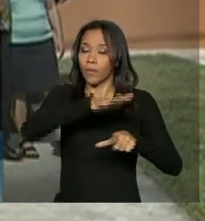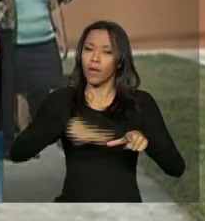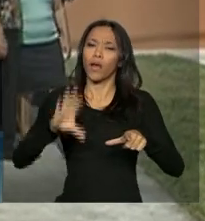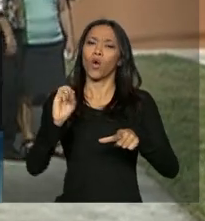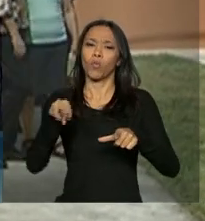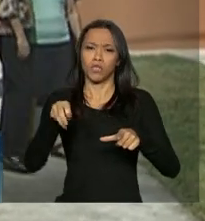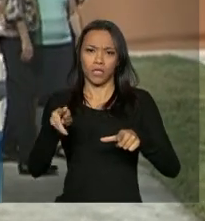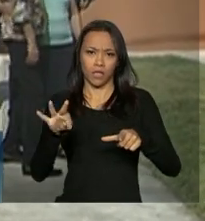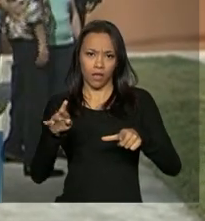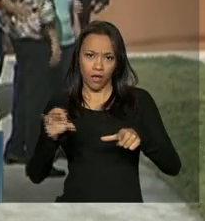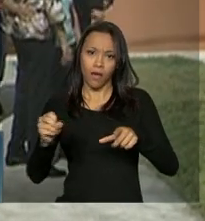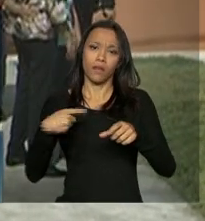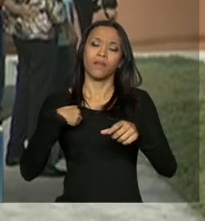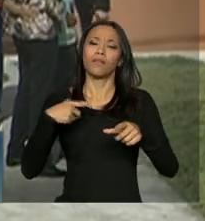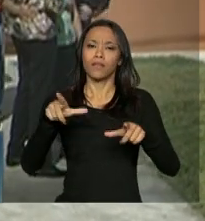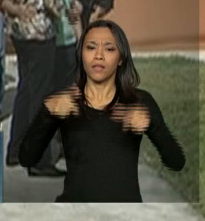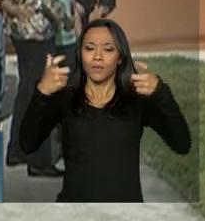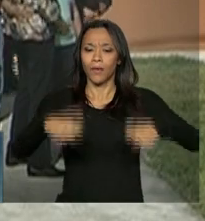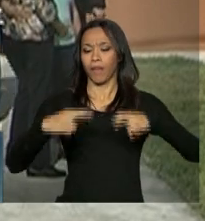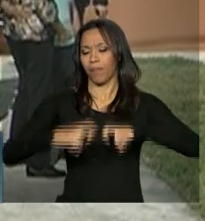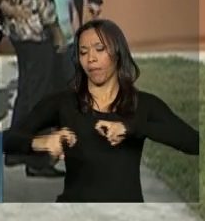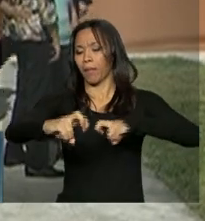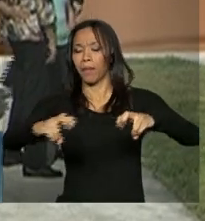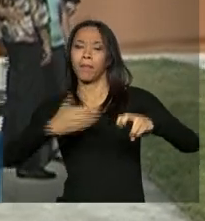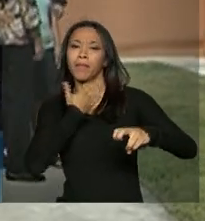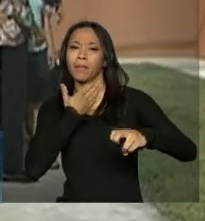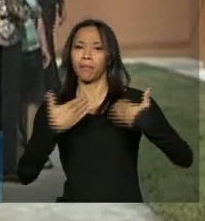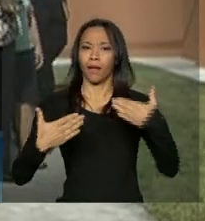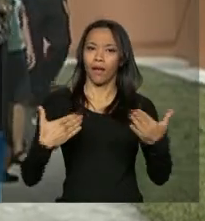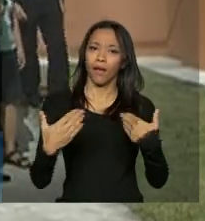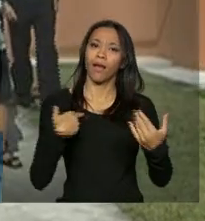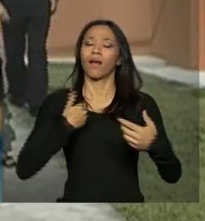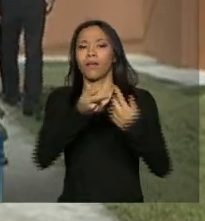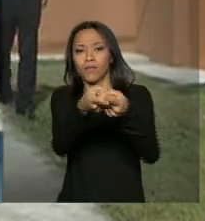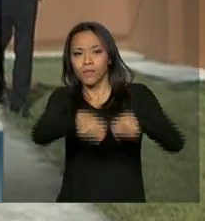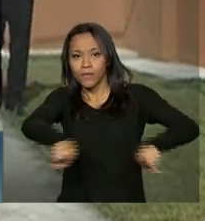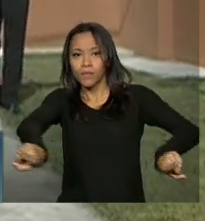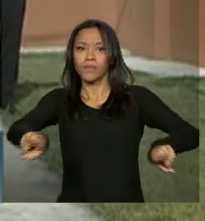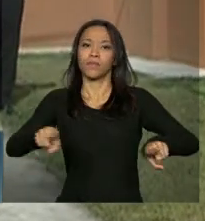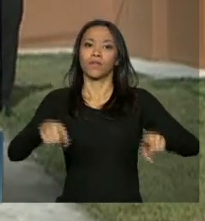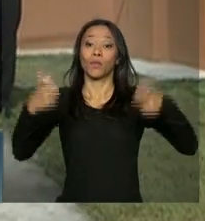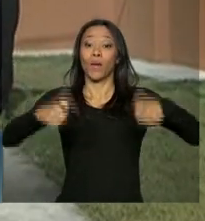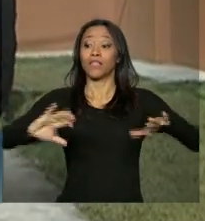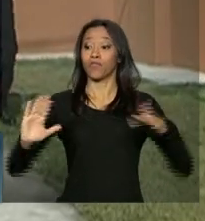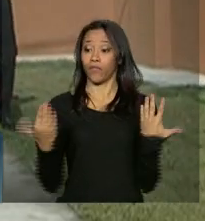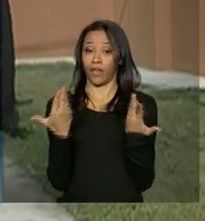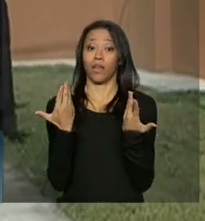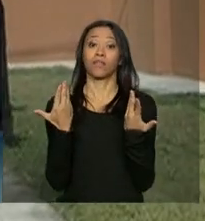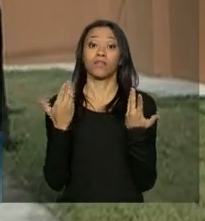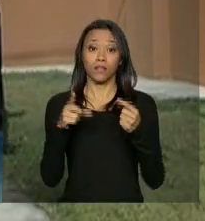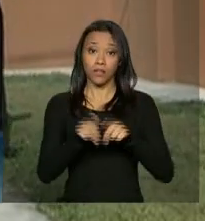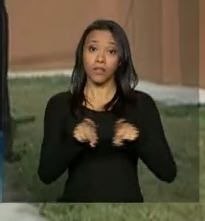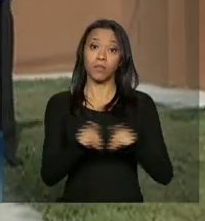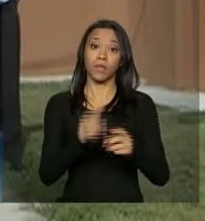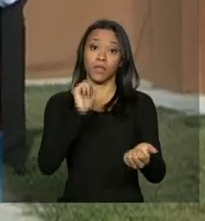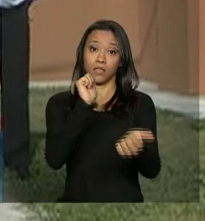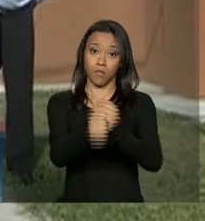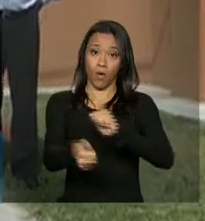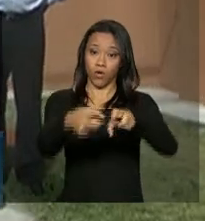praças parques infantis ciclovias churrasqueiras salão de festas e quadra de